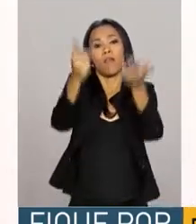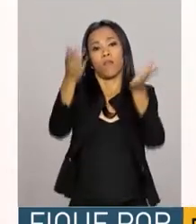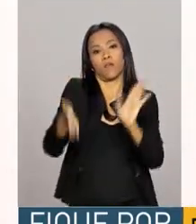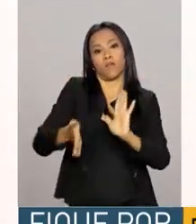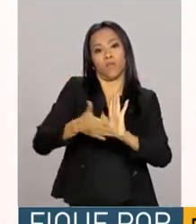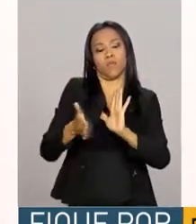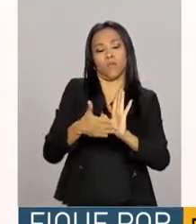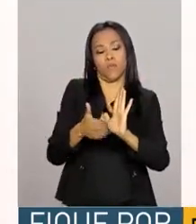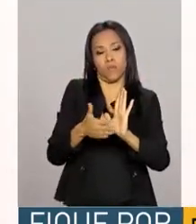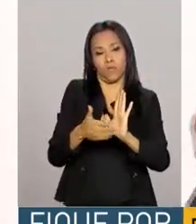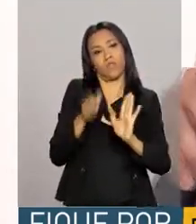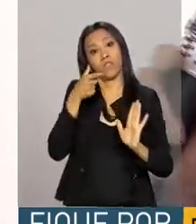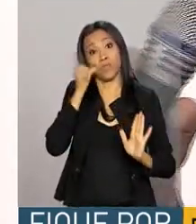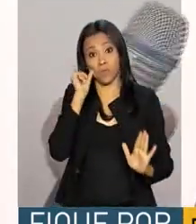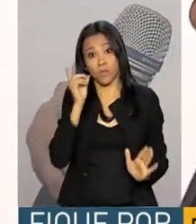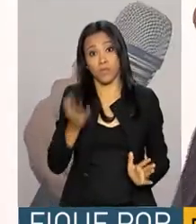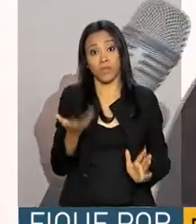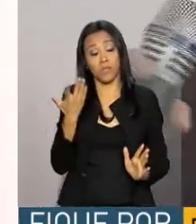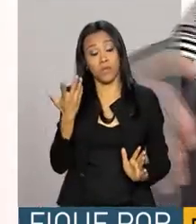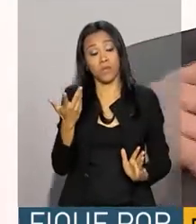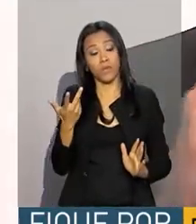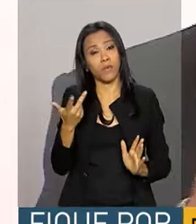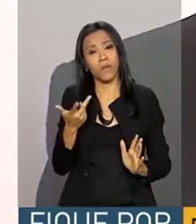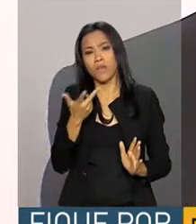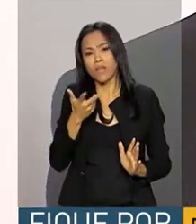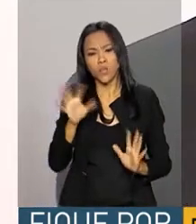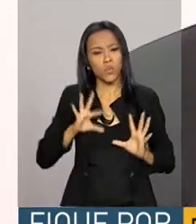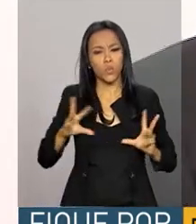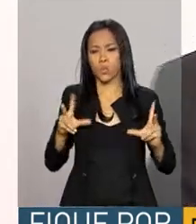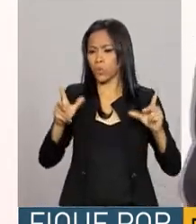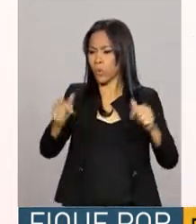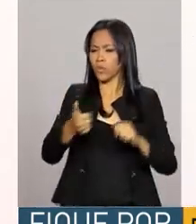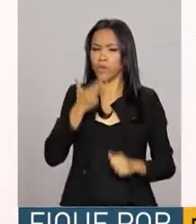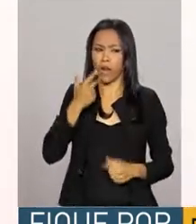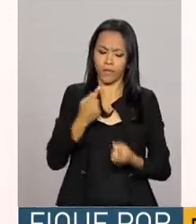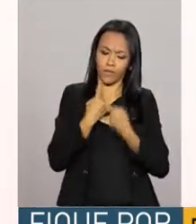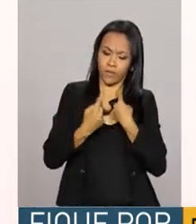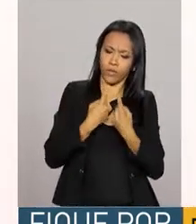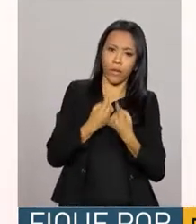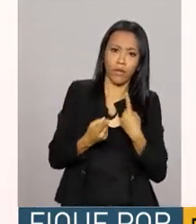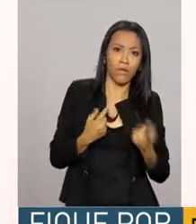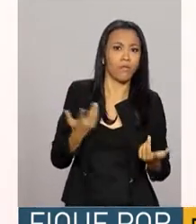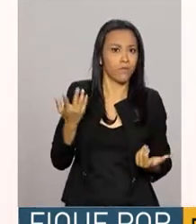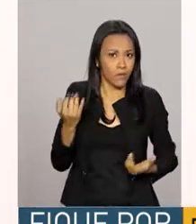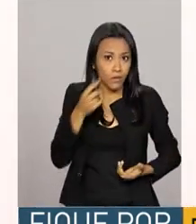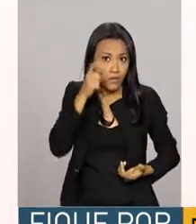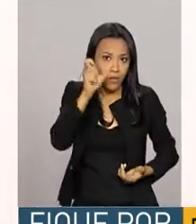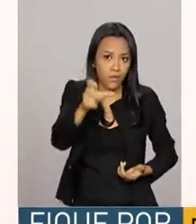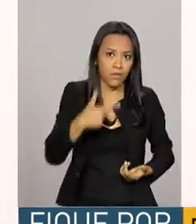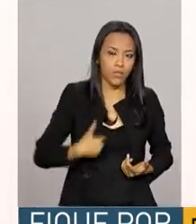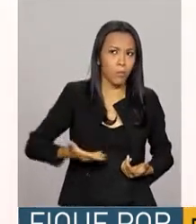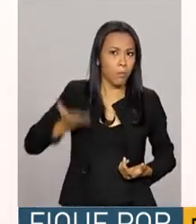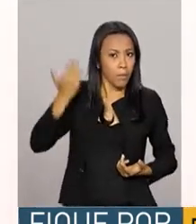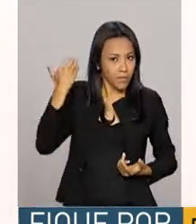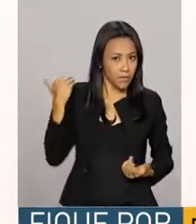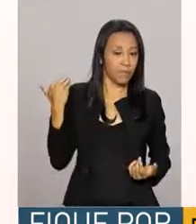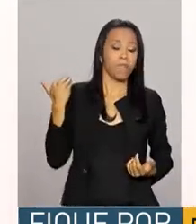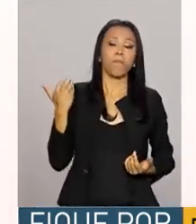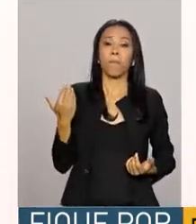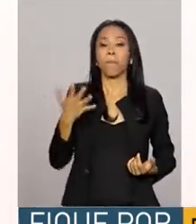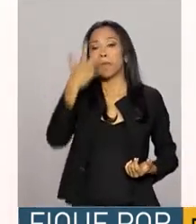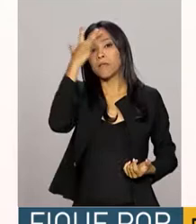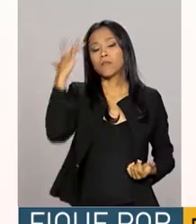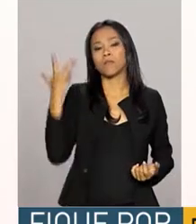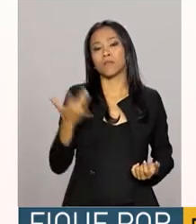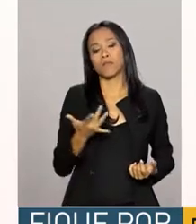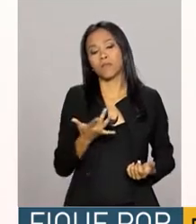colocadas no dia de ontem e lá eu dizia o seguinte todos falarem diálogo e se vejo que o diálogo interessante do passado as pessoas diziam